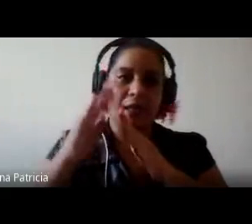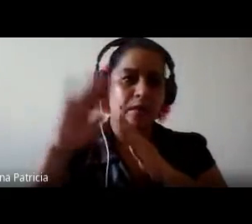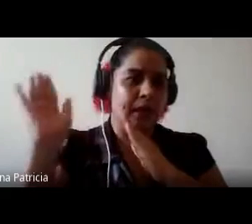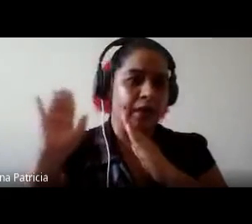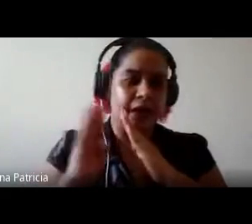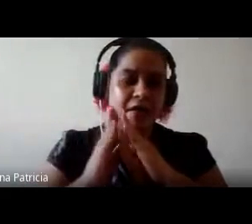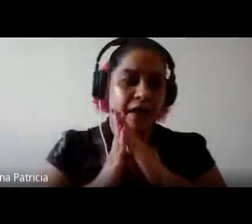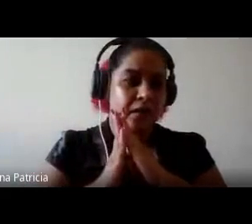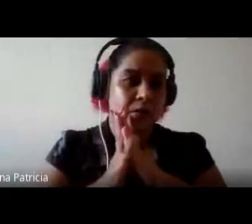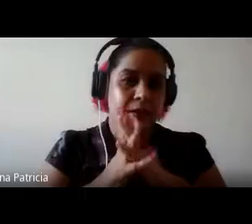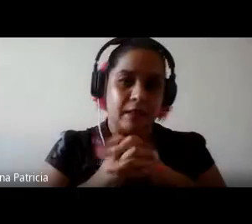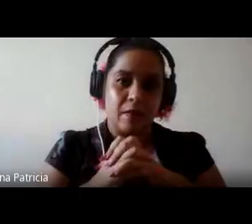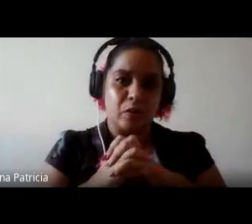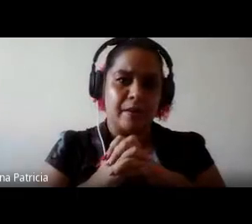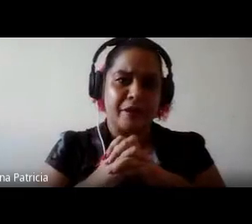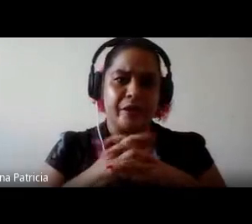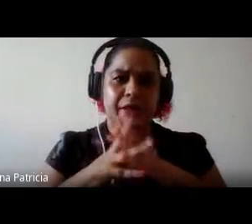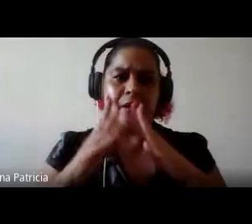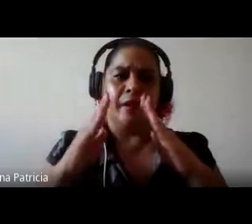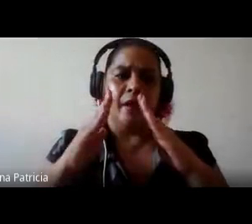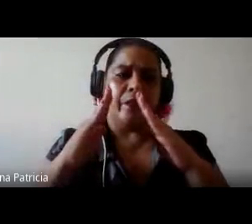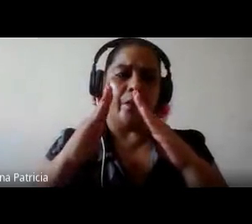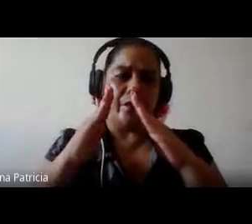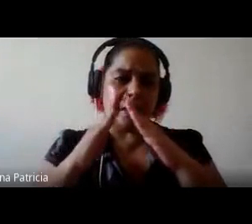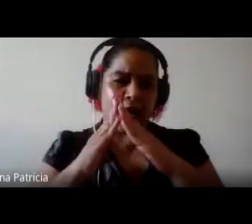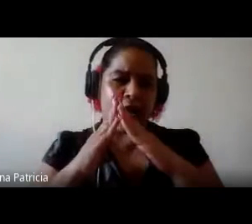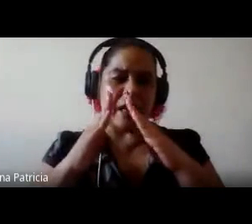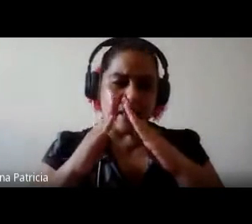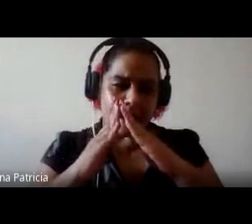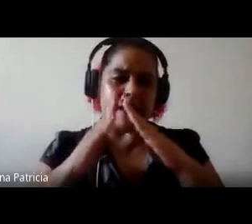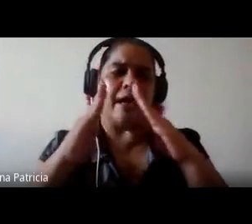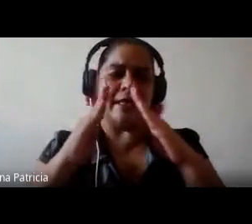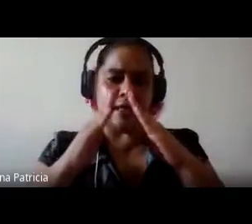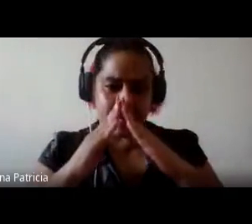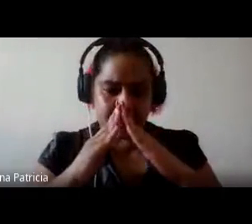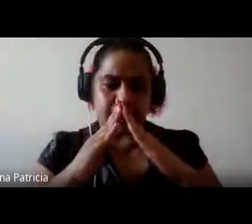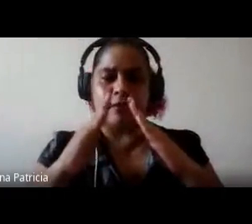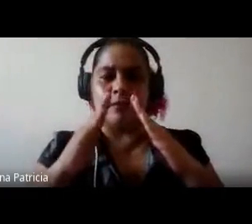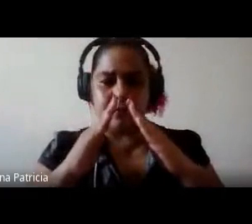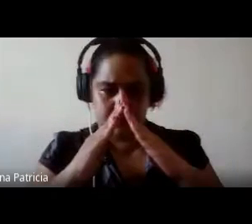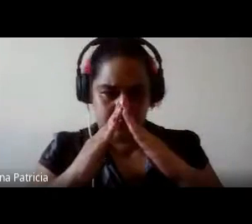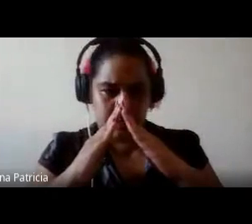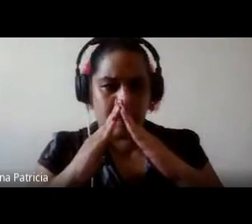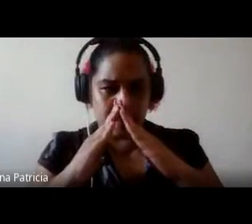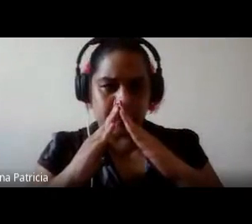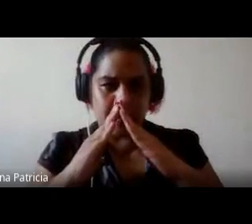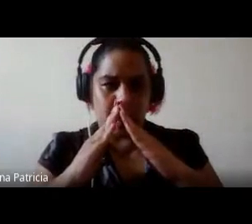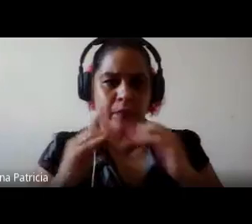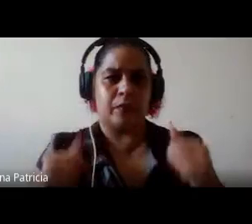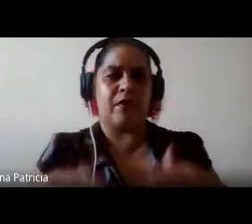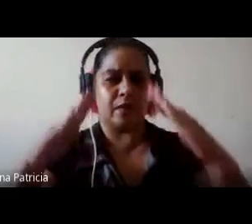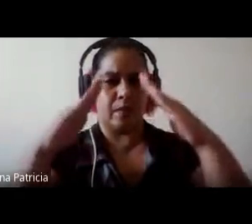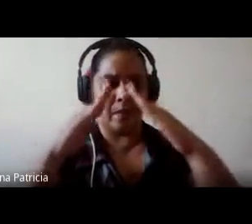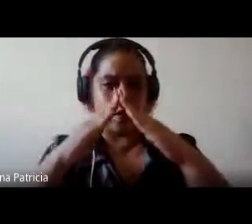sinal significa várias coisas, então ajuda bastante. Então, casa, moradia, residência. É o mesmo